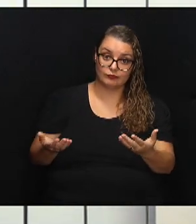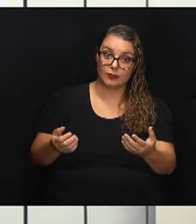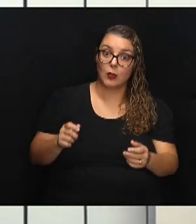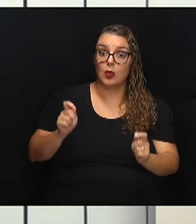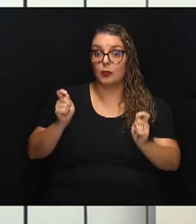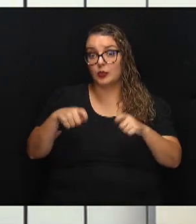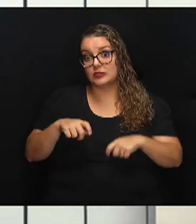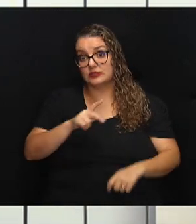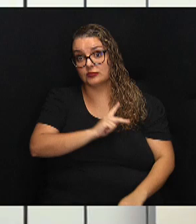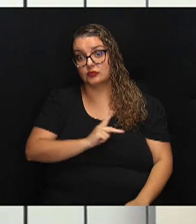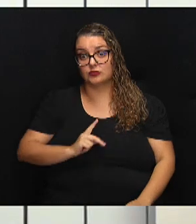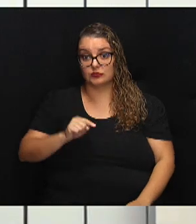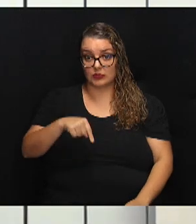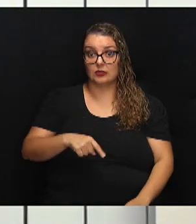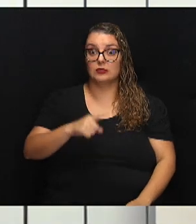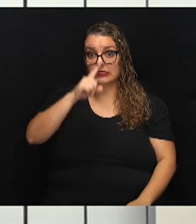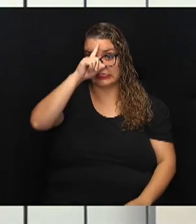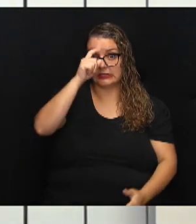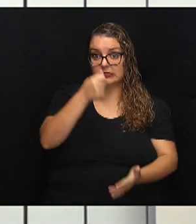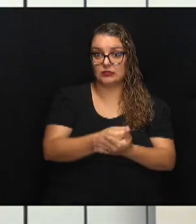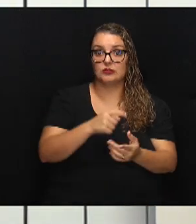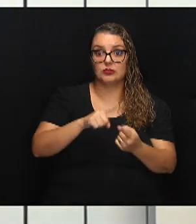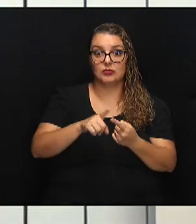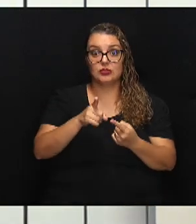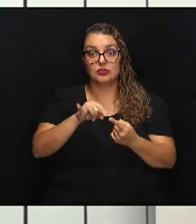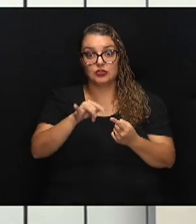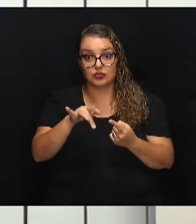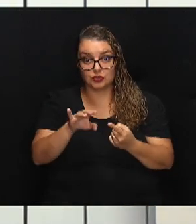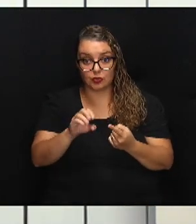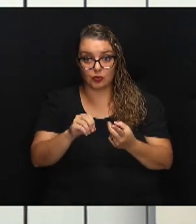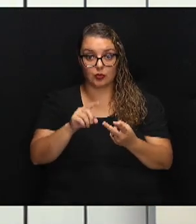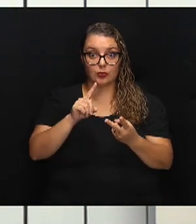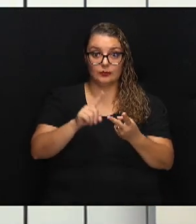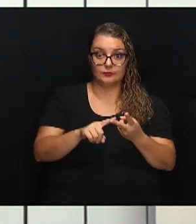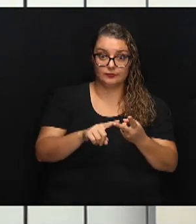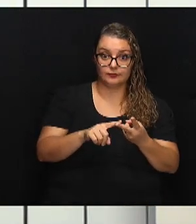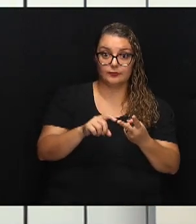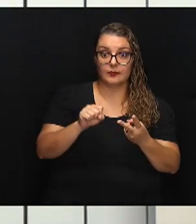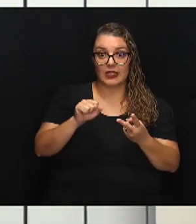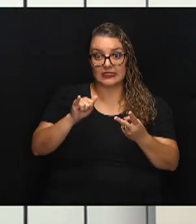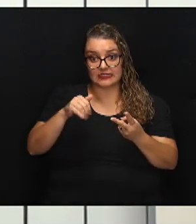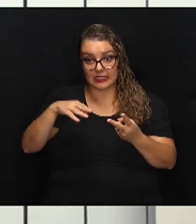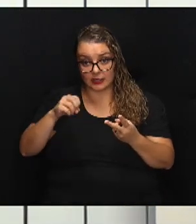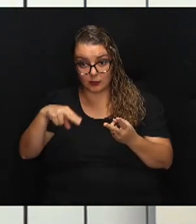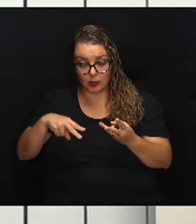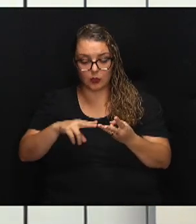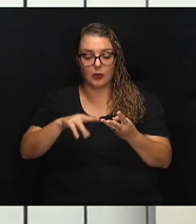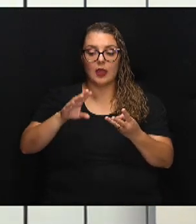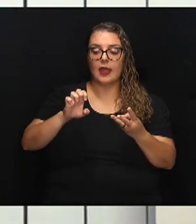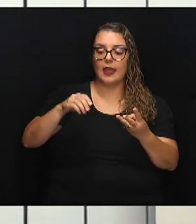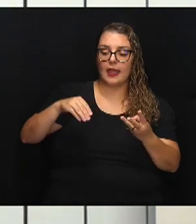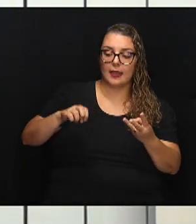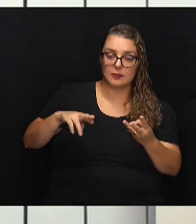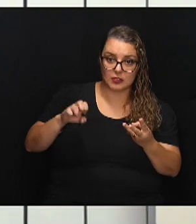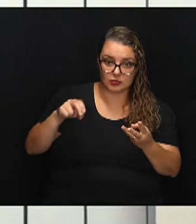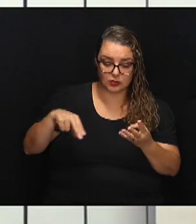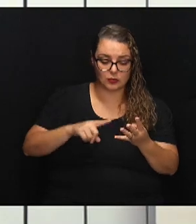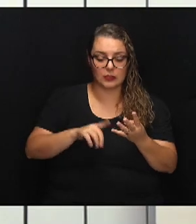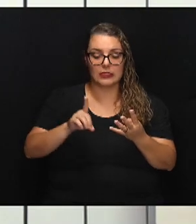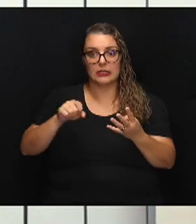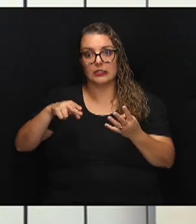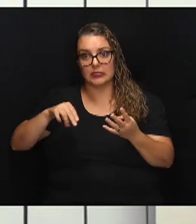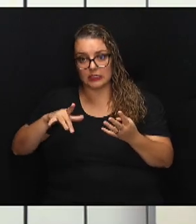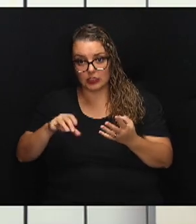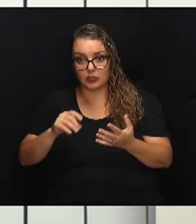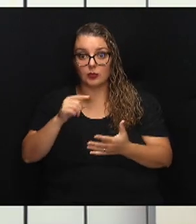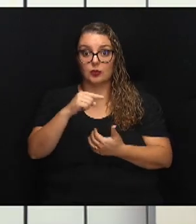Ponte Preta para este jogo decisivo tem Diogo Silva no gol, na zaga Simon, Emerson e Danilo Barcelos. Um pouquinho